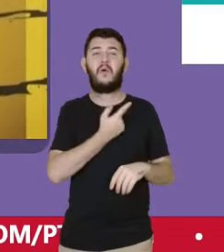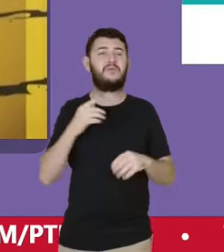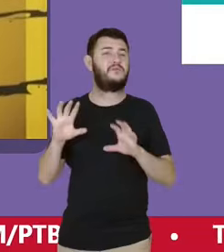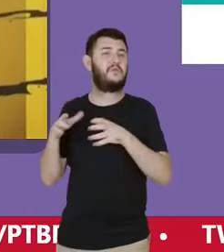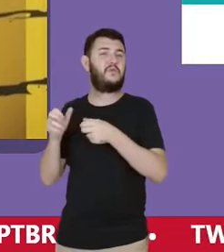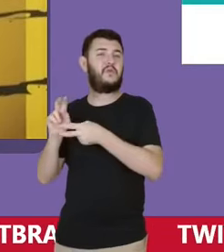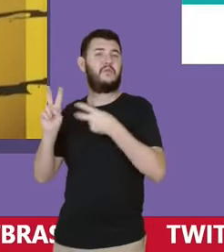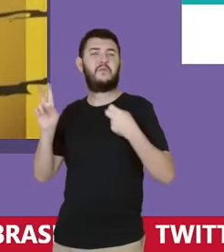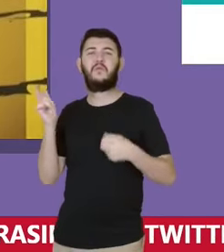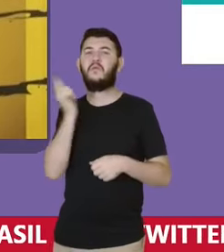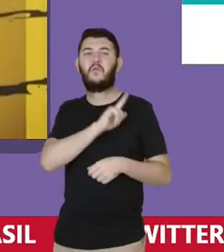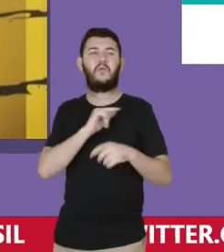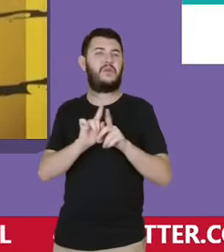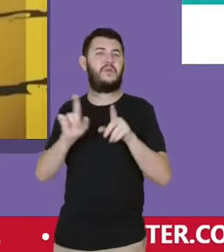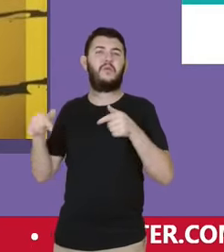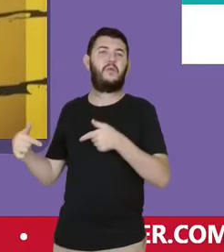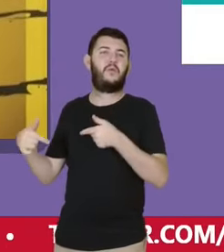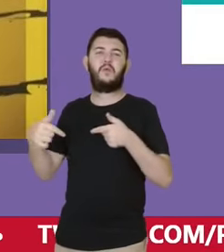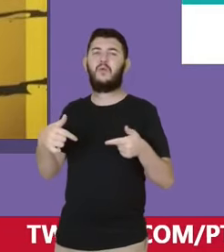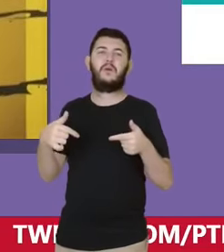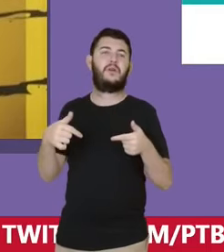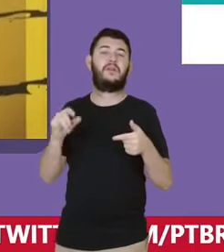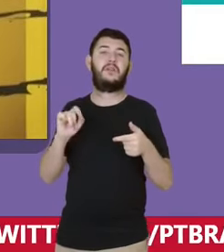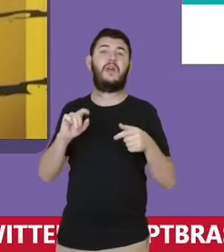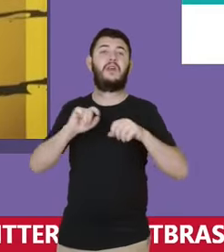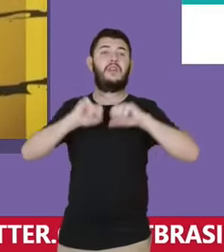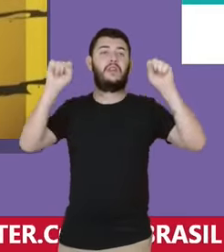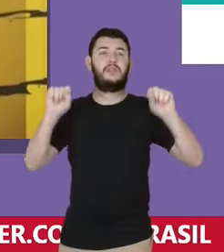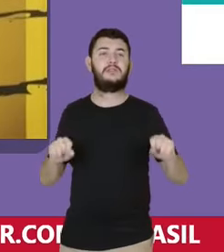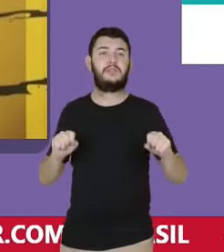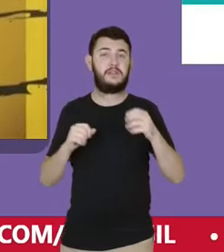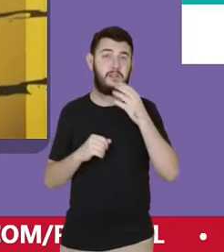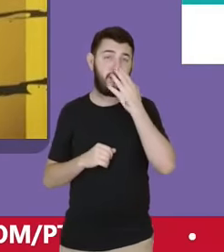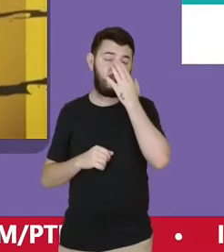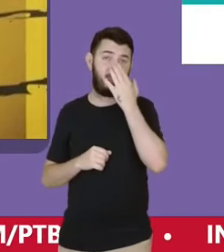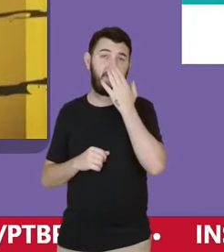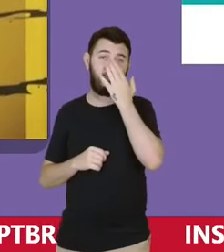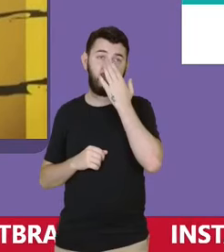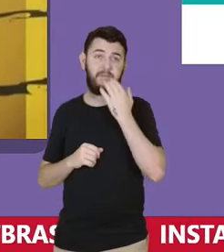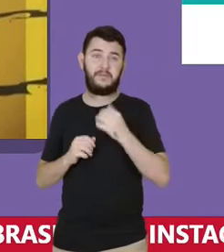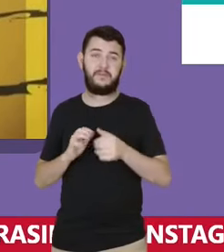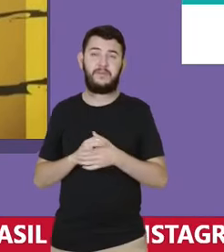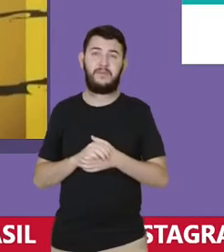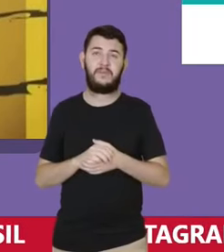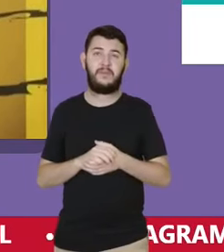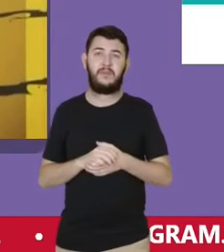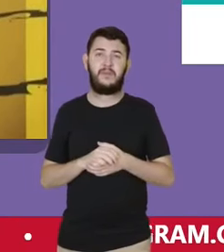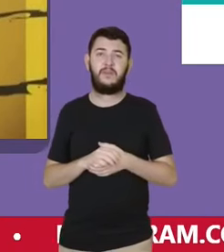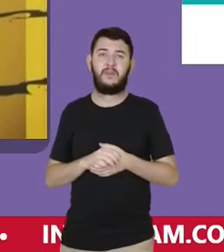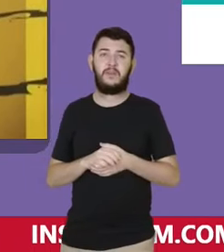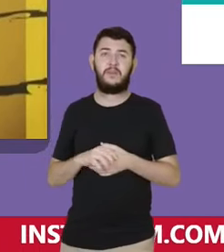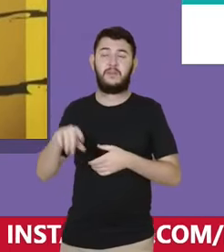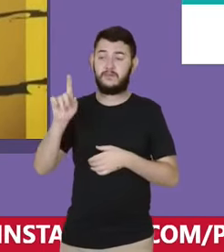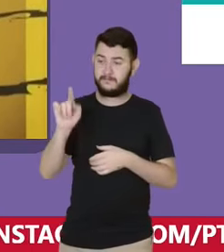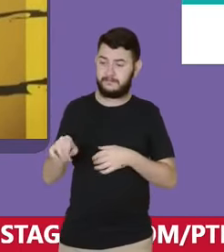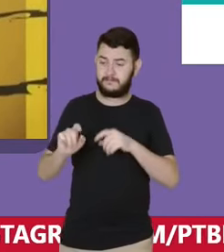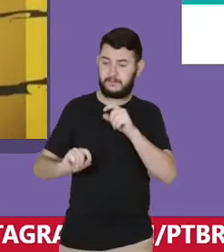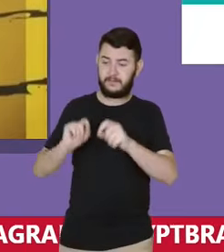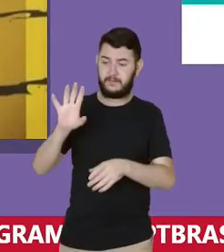frente hoje a esse sistema, né, que está impondo sobre